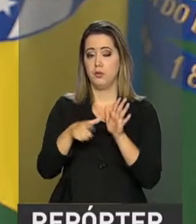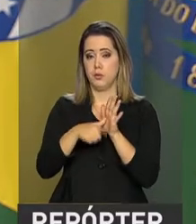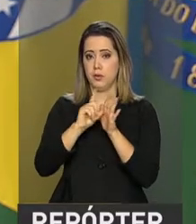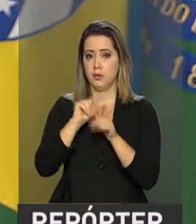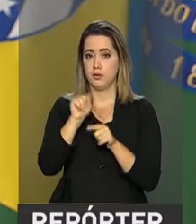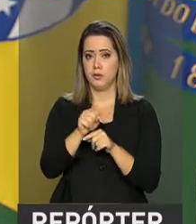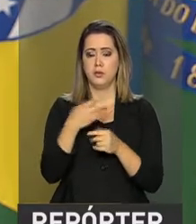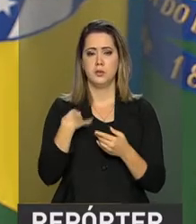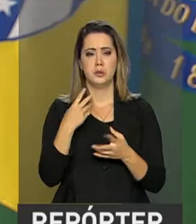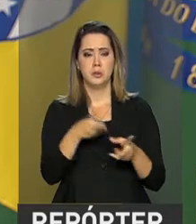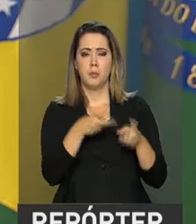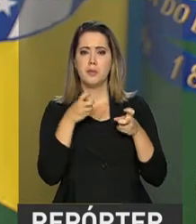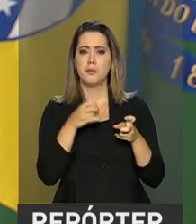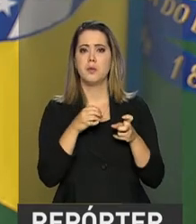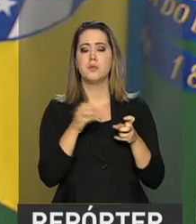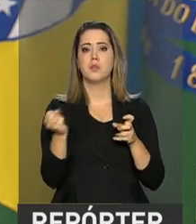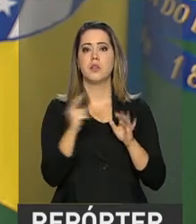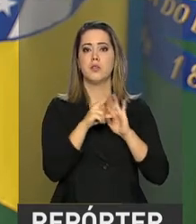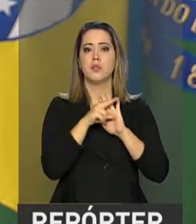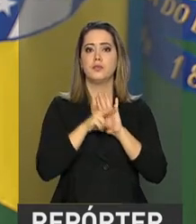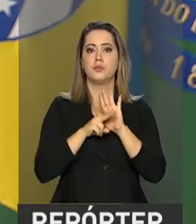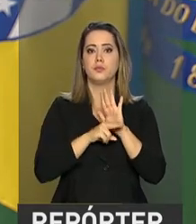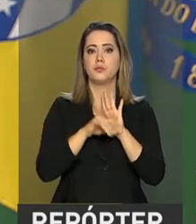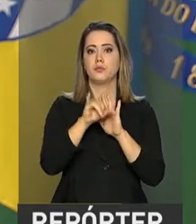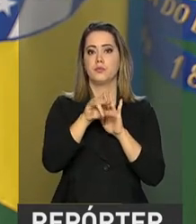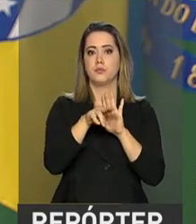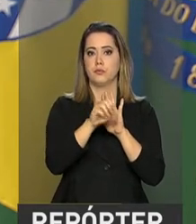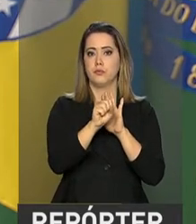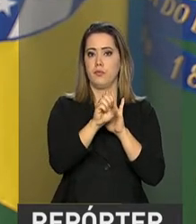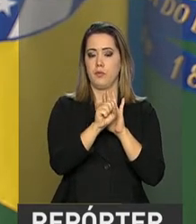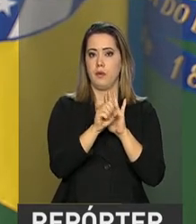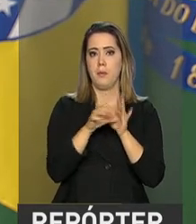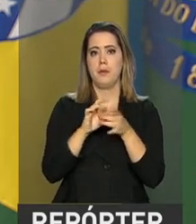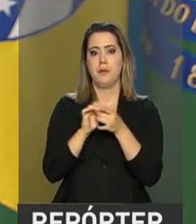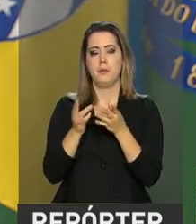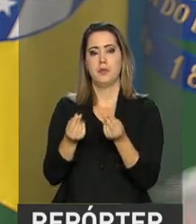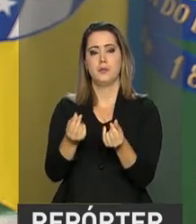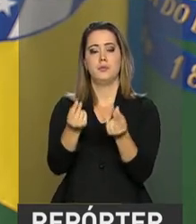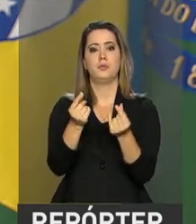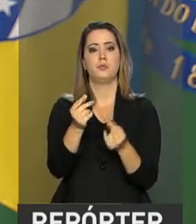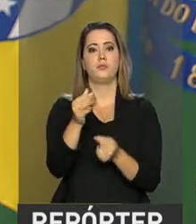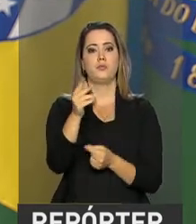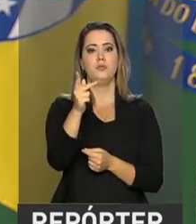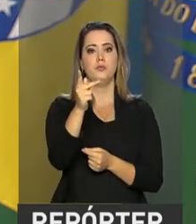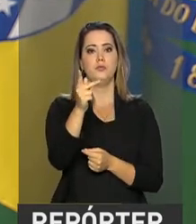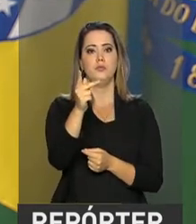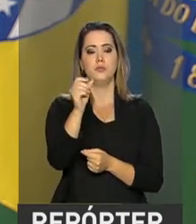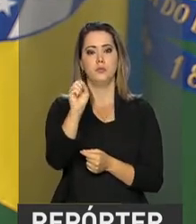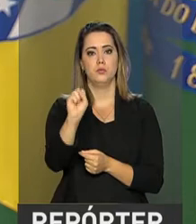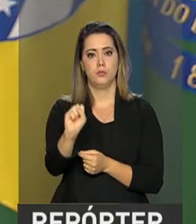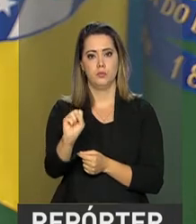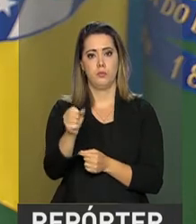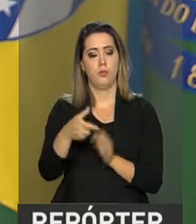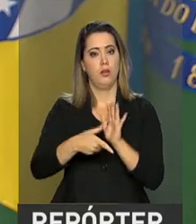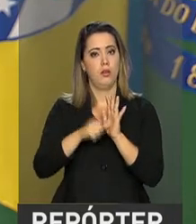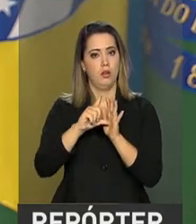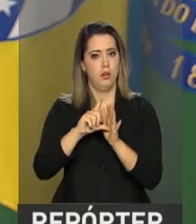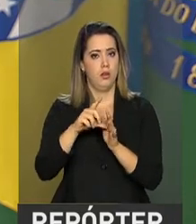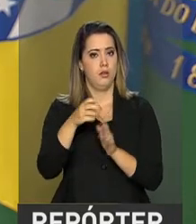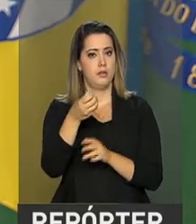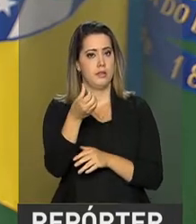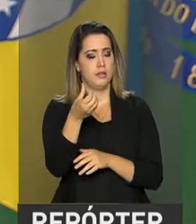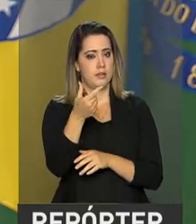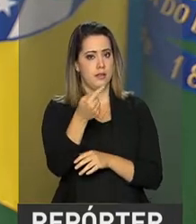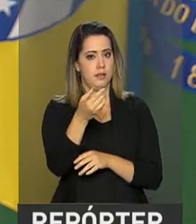para a liberação das contas o pis/pasep ou seja reduzimos de 70 anos para 65